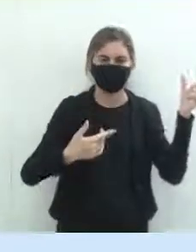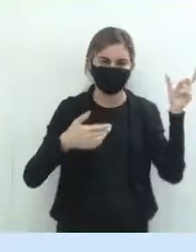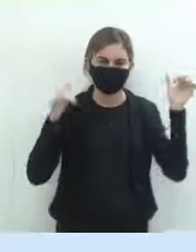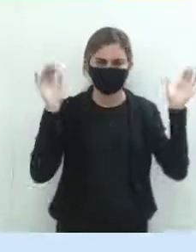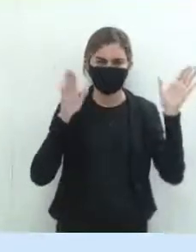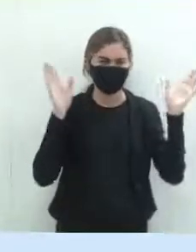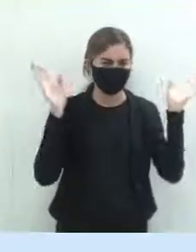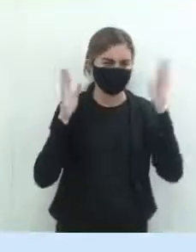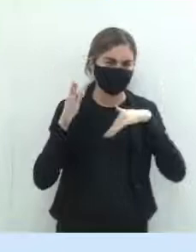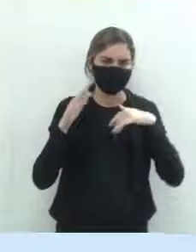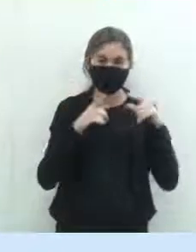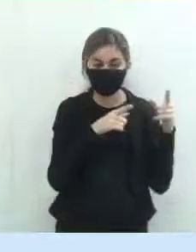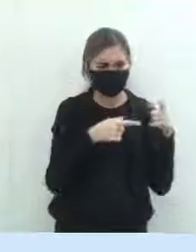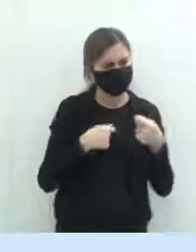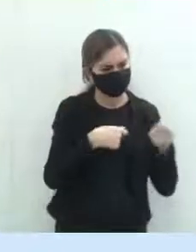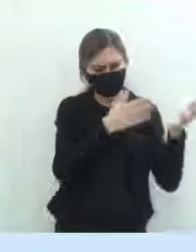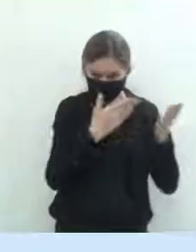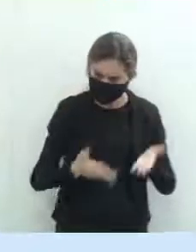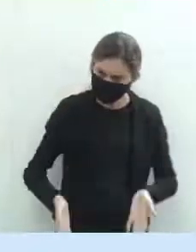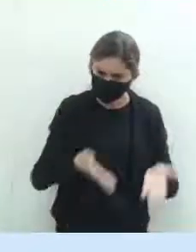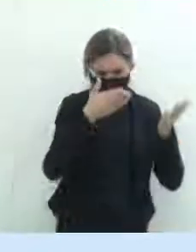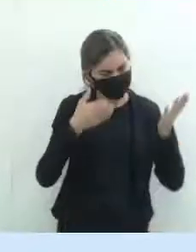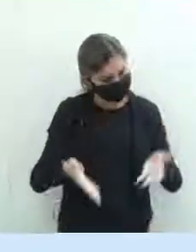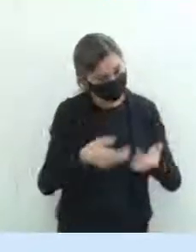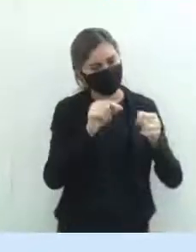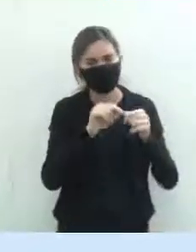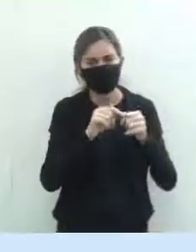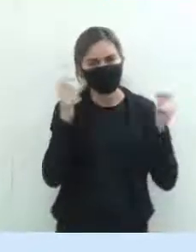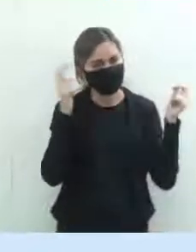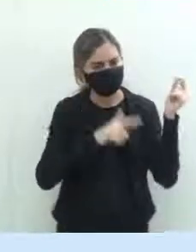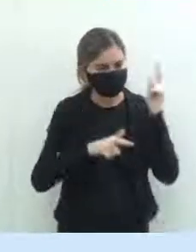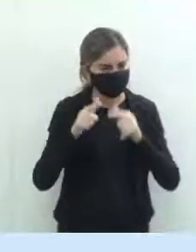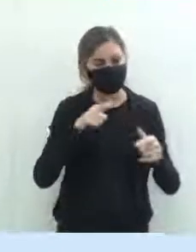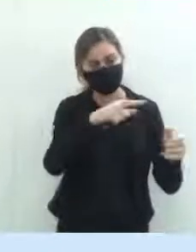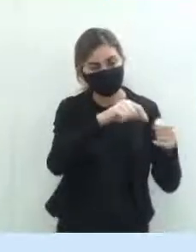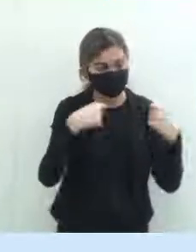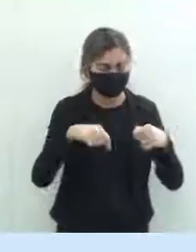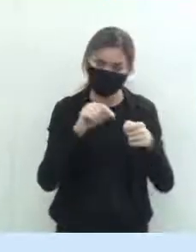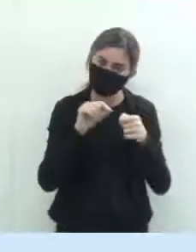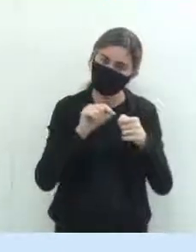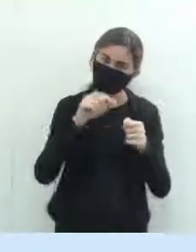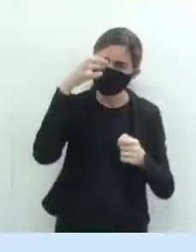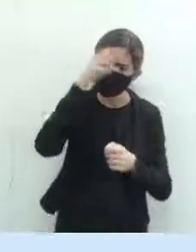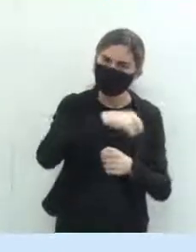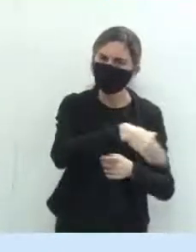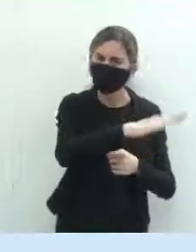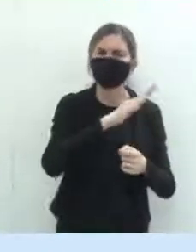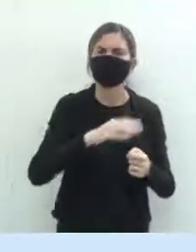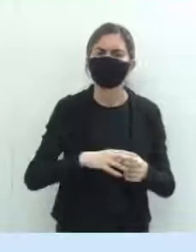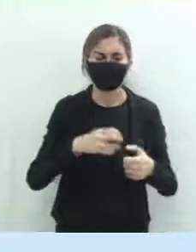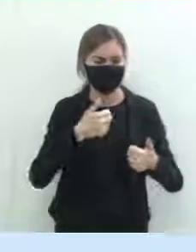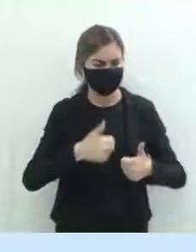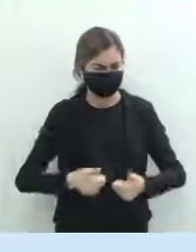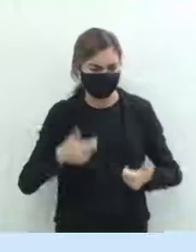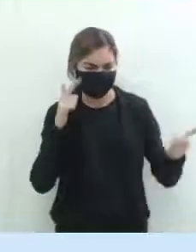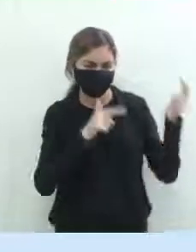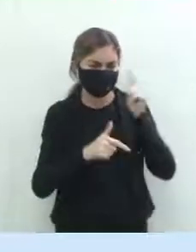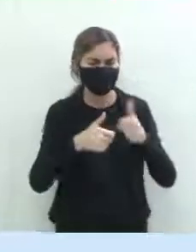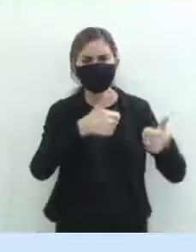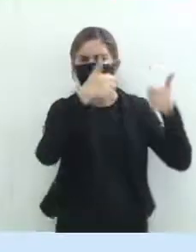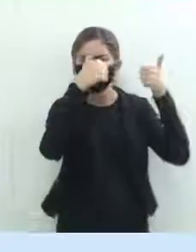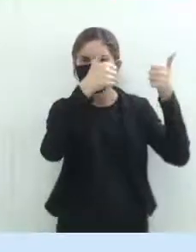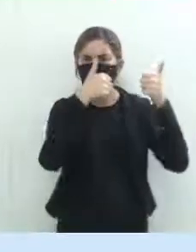e dizia: vai lá, rapaz, faz. Você tem que fazer. Isso vai lhe dar um lucro, vai ser bom